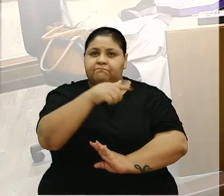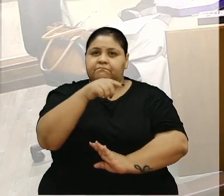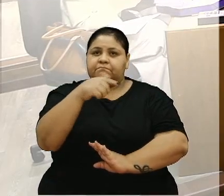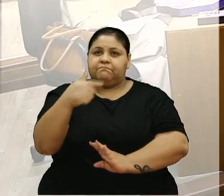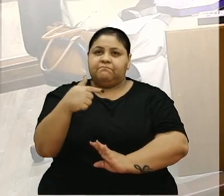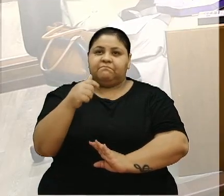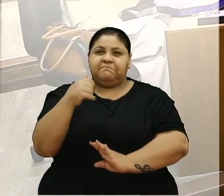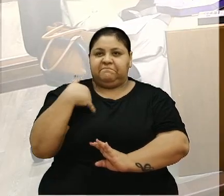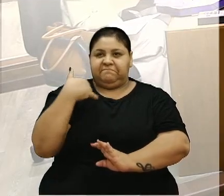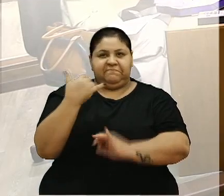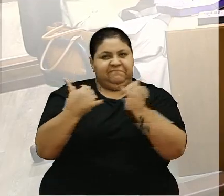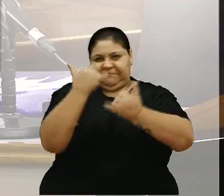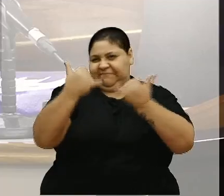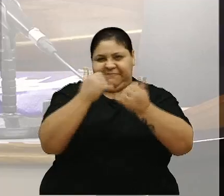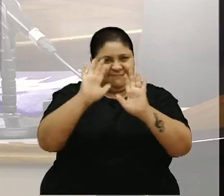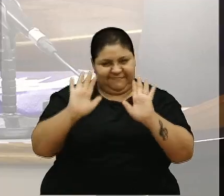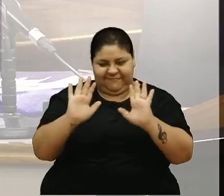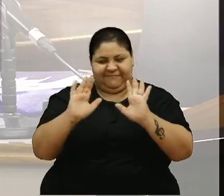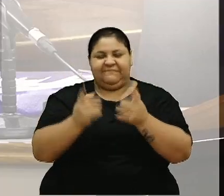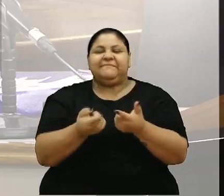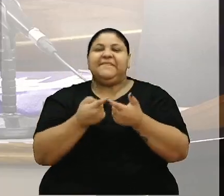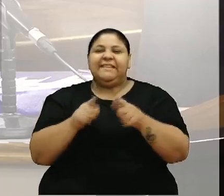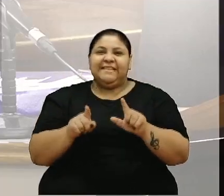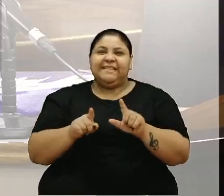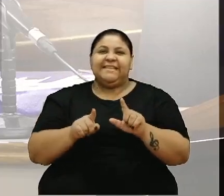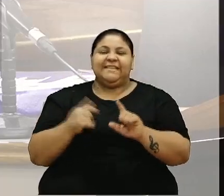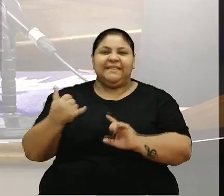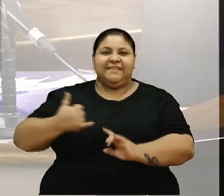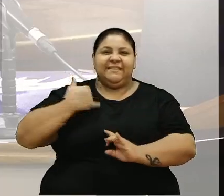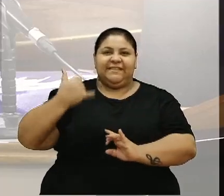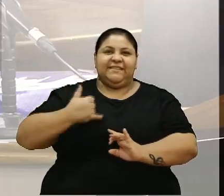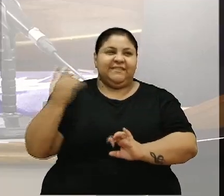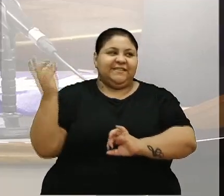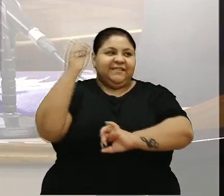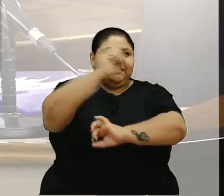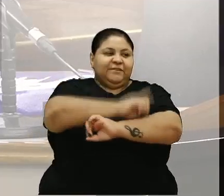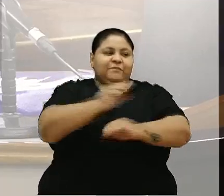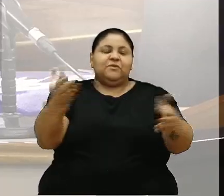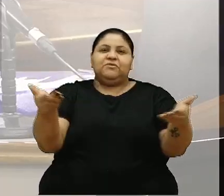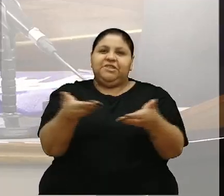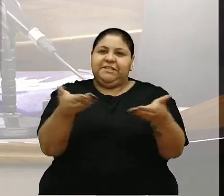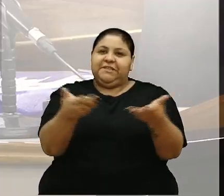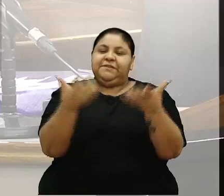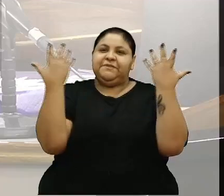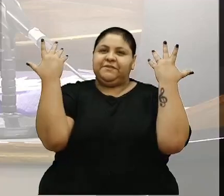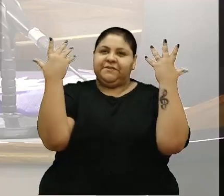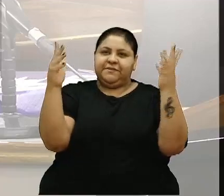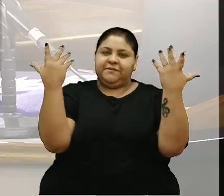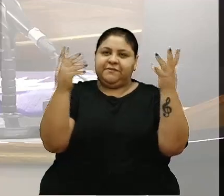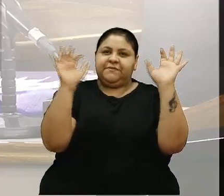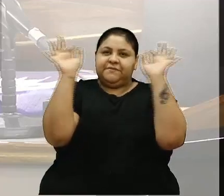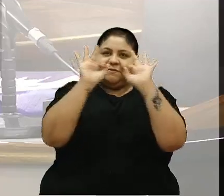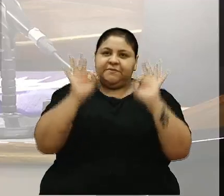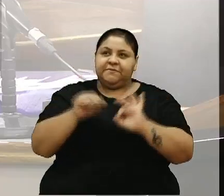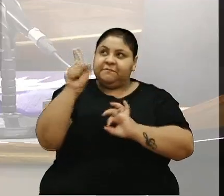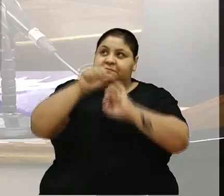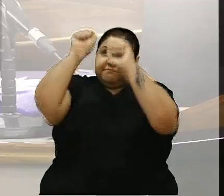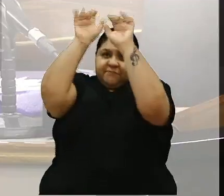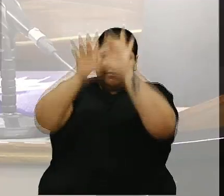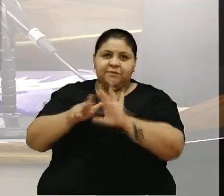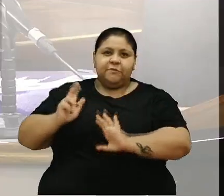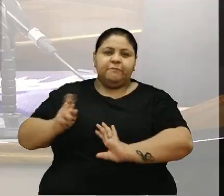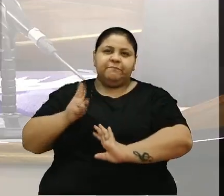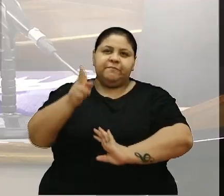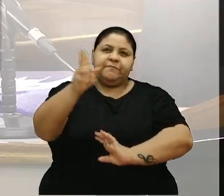idade, não, brincadeira, mas que está de aniversário no dia de hoje. Então, parabéns, felicidades, que Deus abençoe sempre.